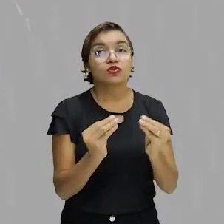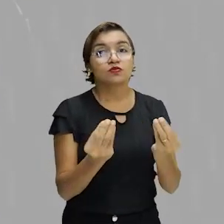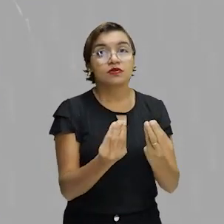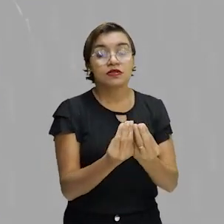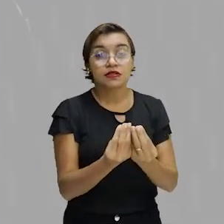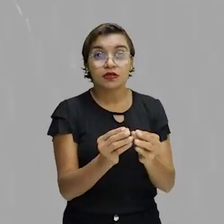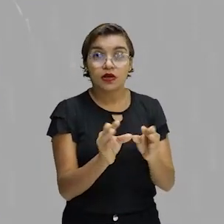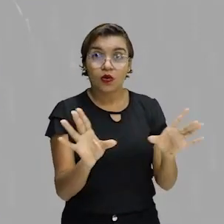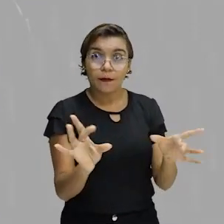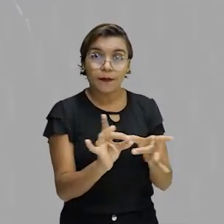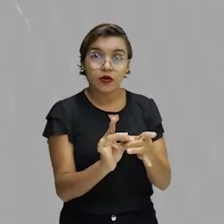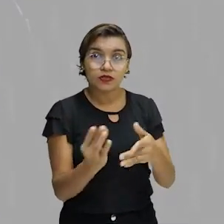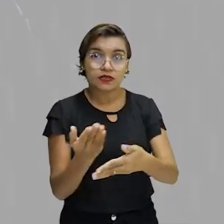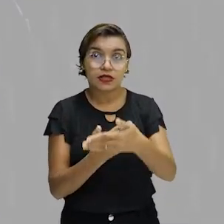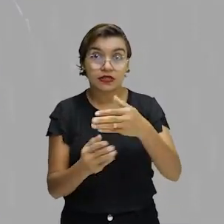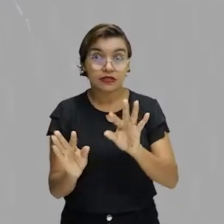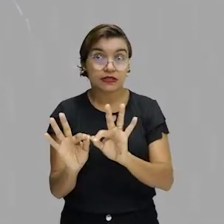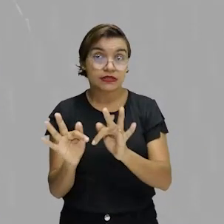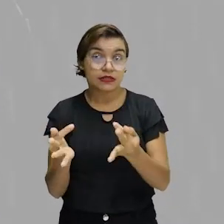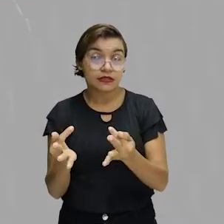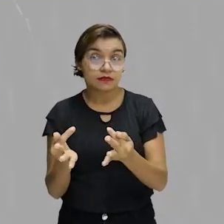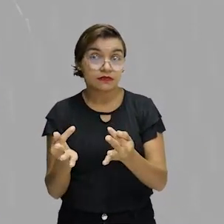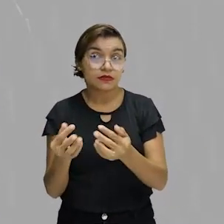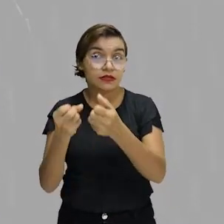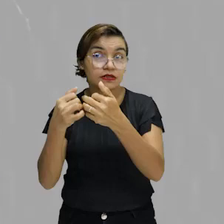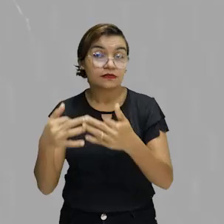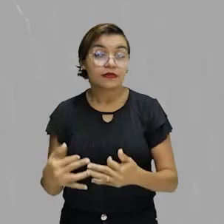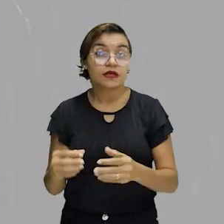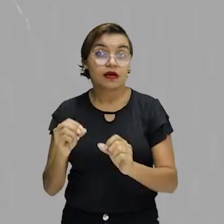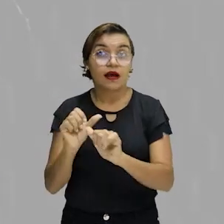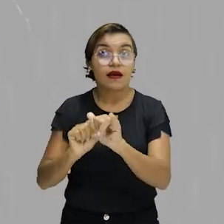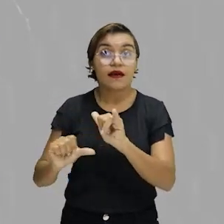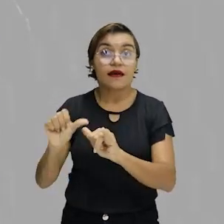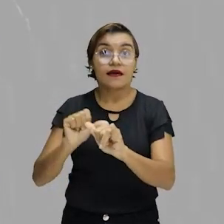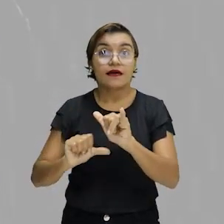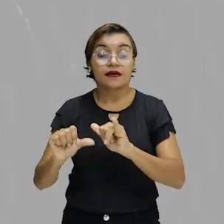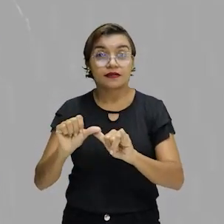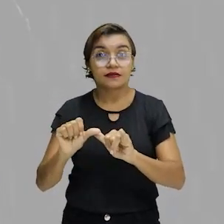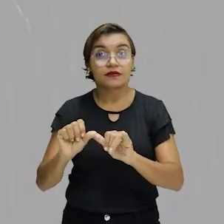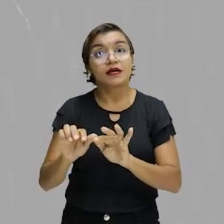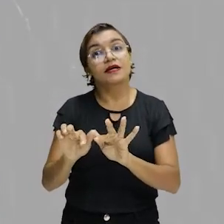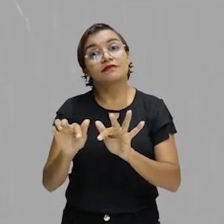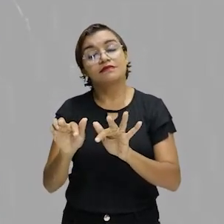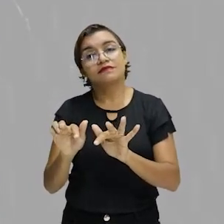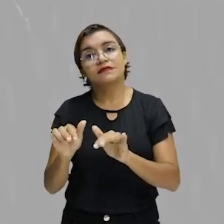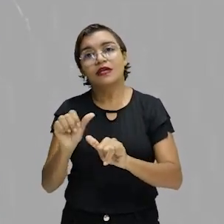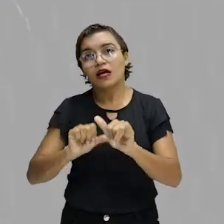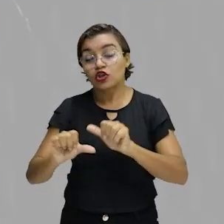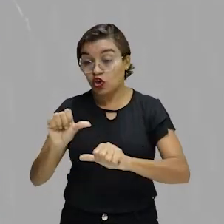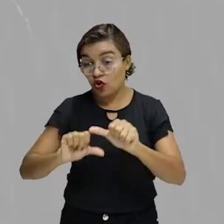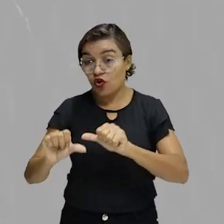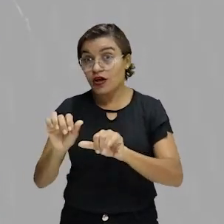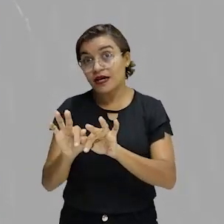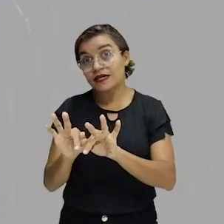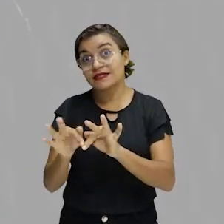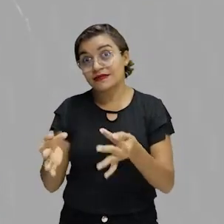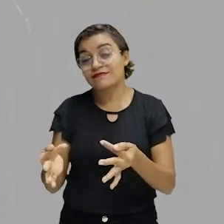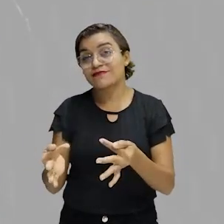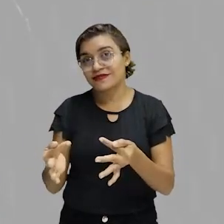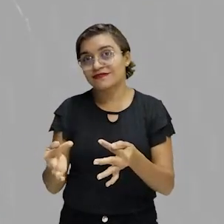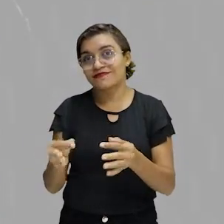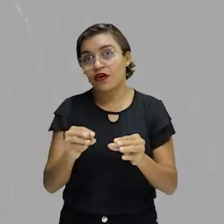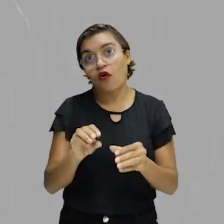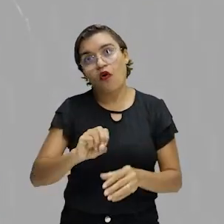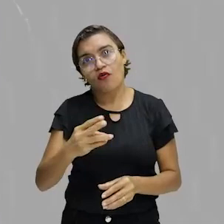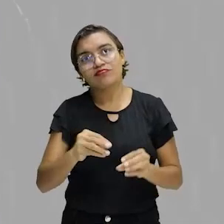substância simples a gente classifica a reação como uma reação de simples troca ou reação de deslocamento